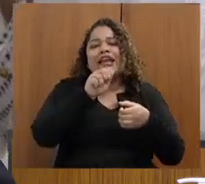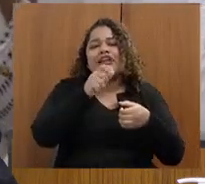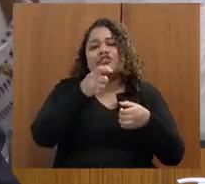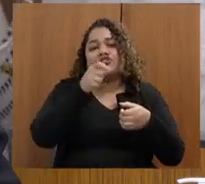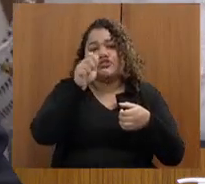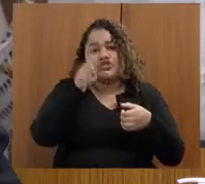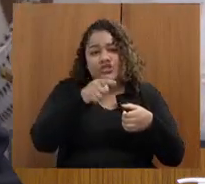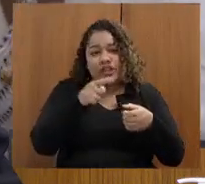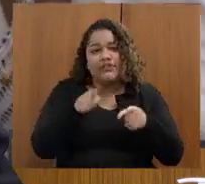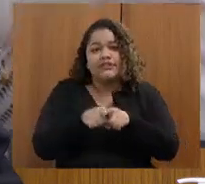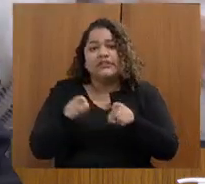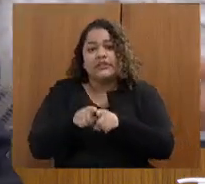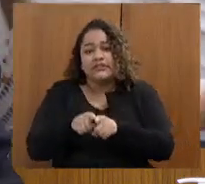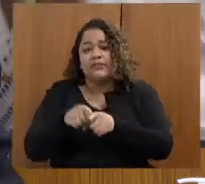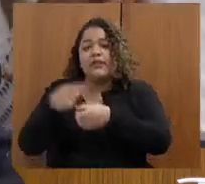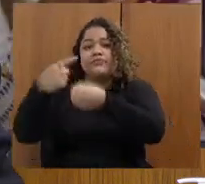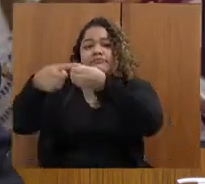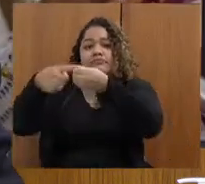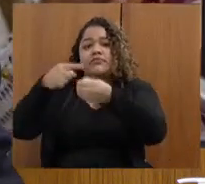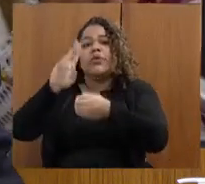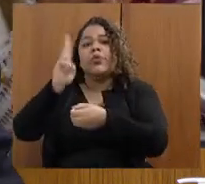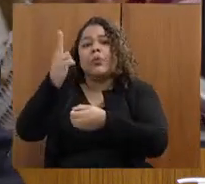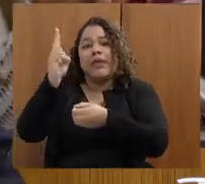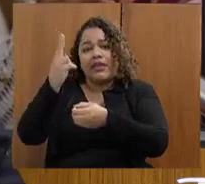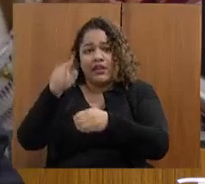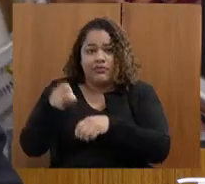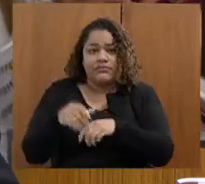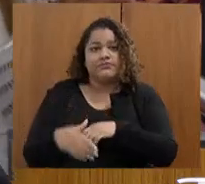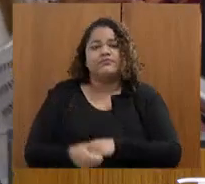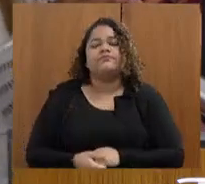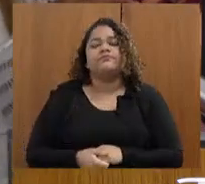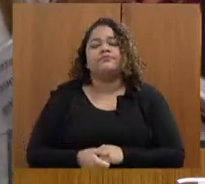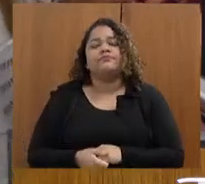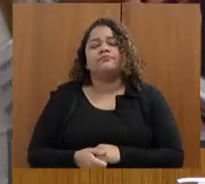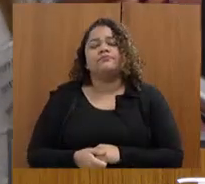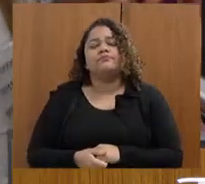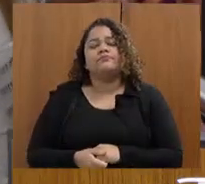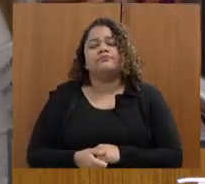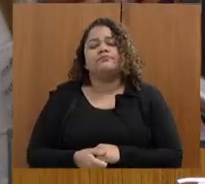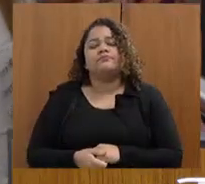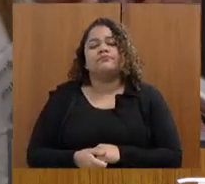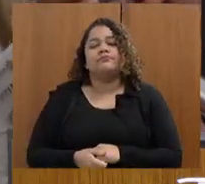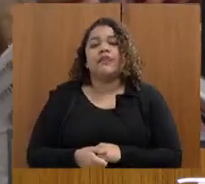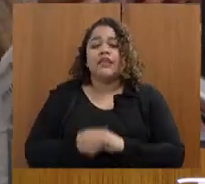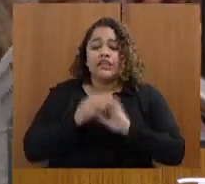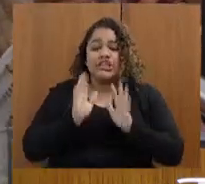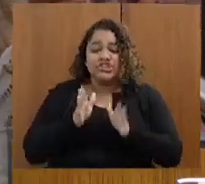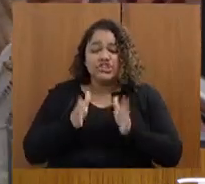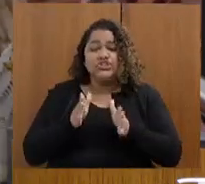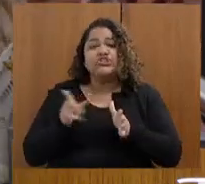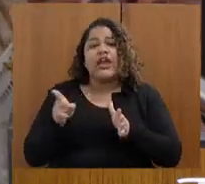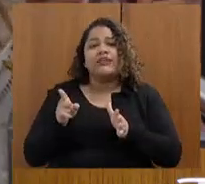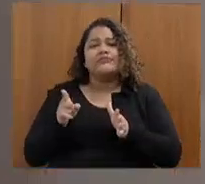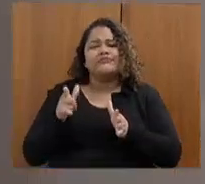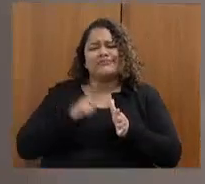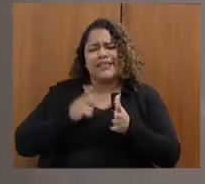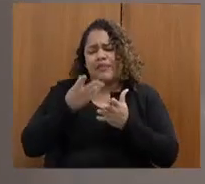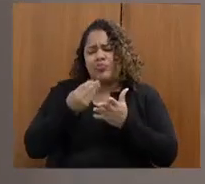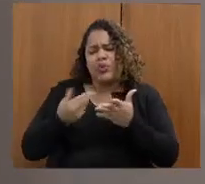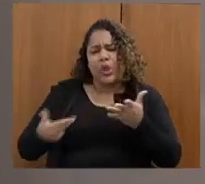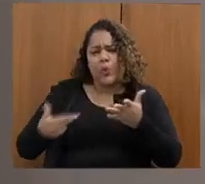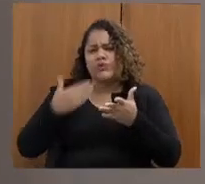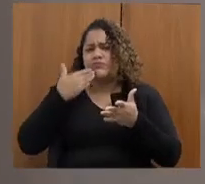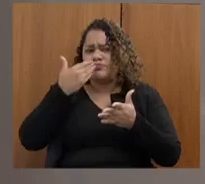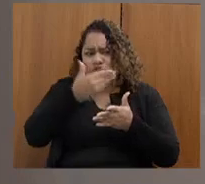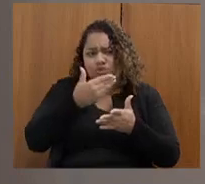e como foram apresentadas inúmeras demandas aqui eu não poderiam deixar também de nome da região do alto Paranaíba